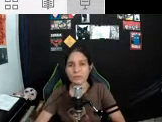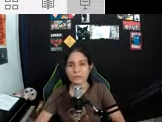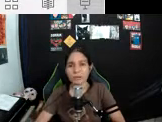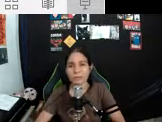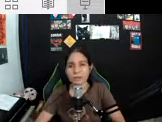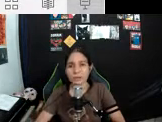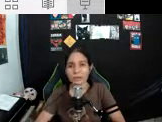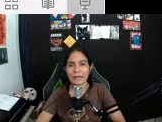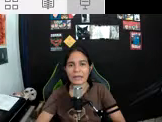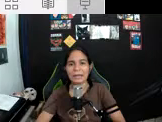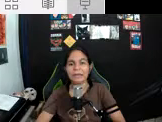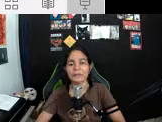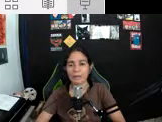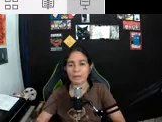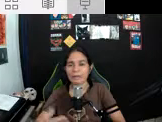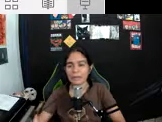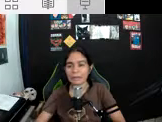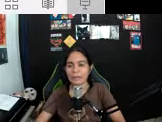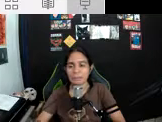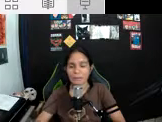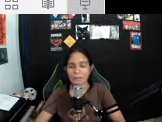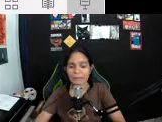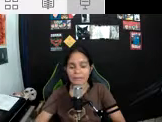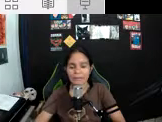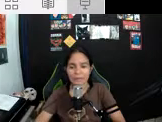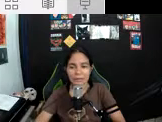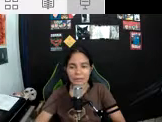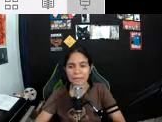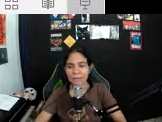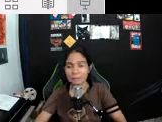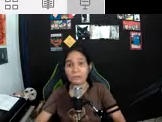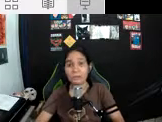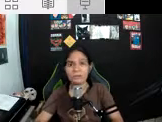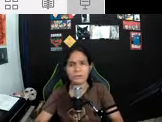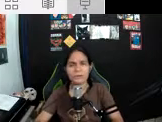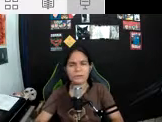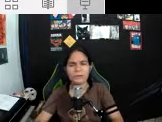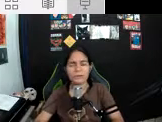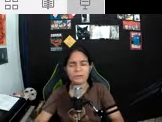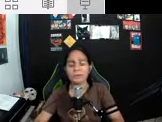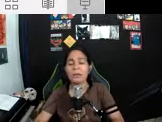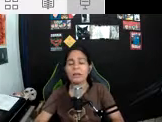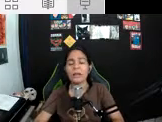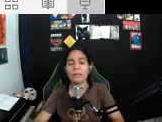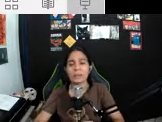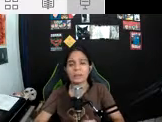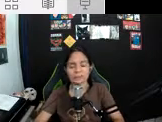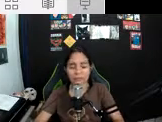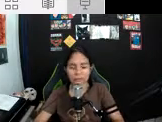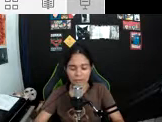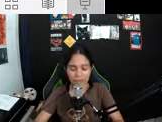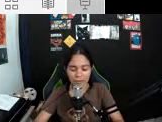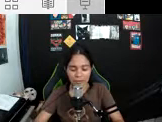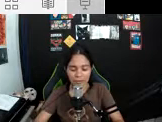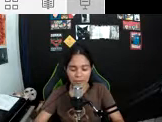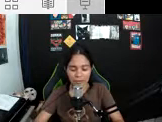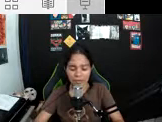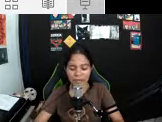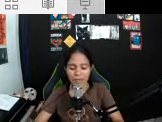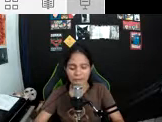os médicos de Minas Gerais, a qual seria a equipe, né, que inicial, não, Minas não, do Espírito Santo, que ela é do Espírito